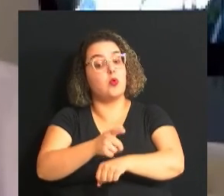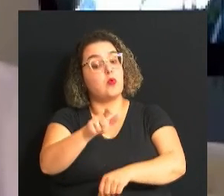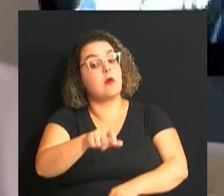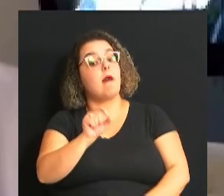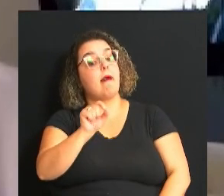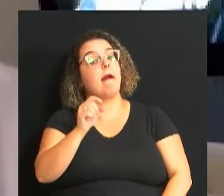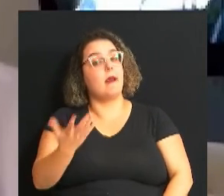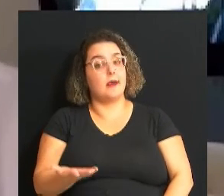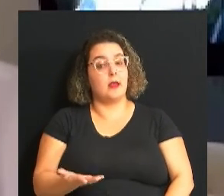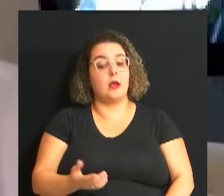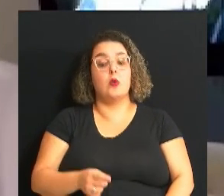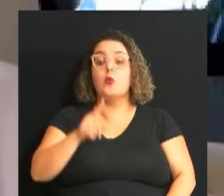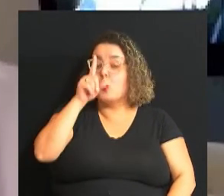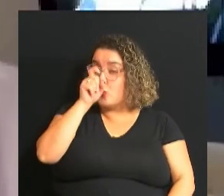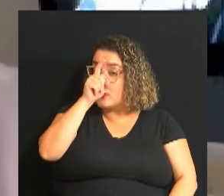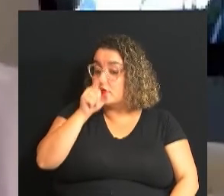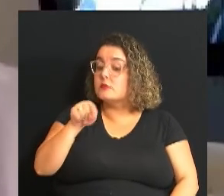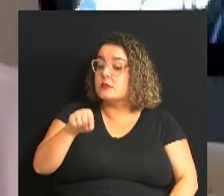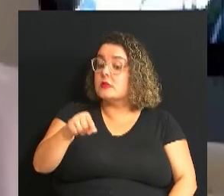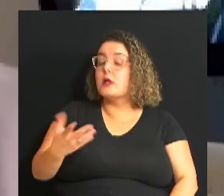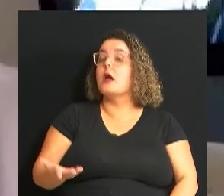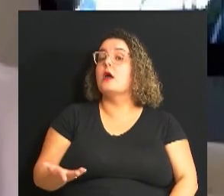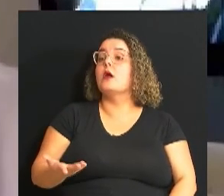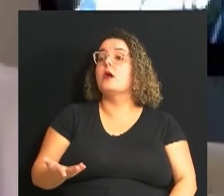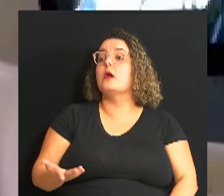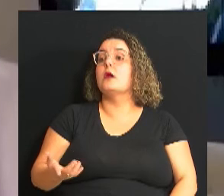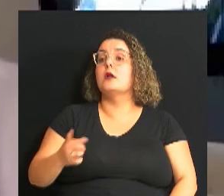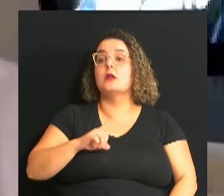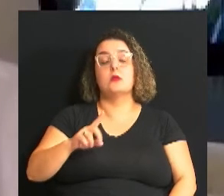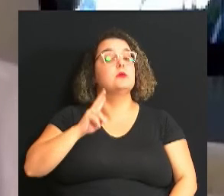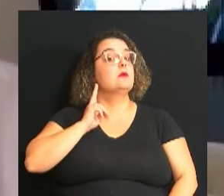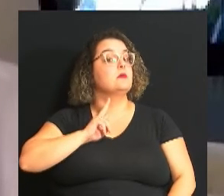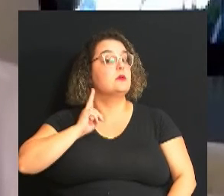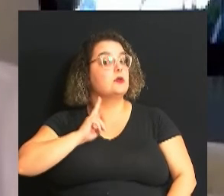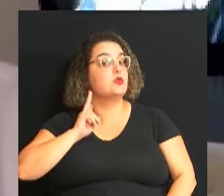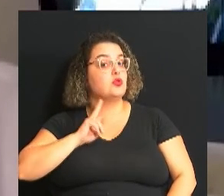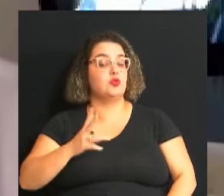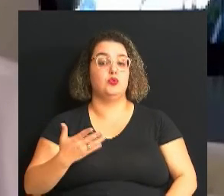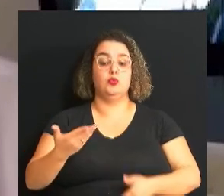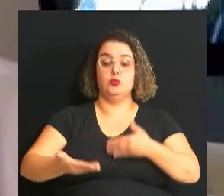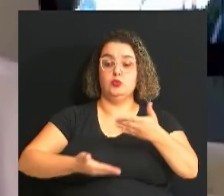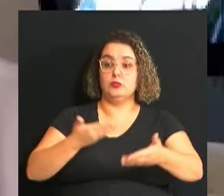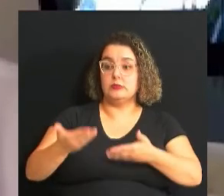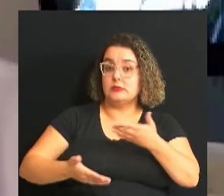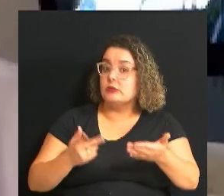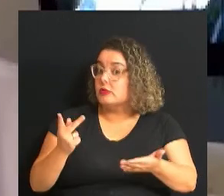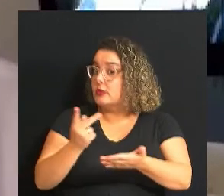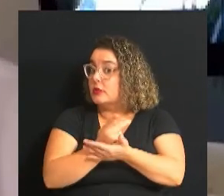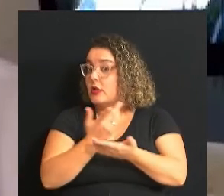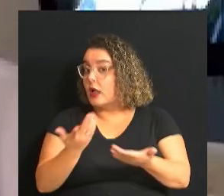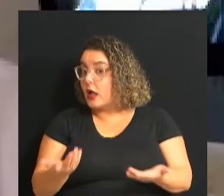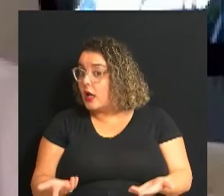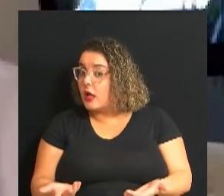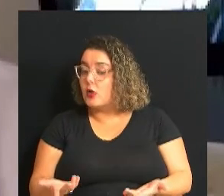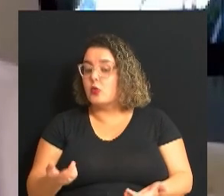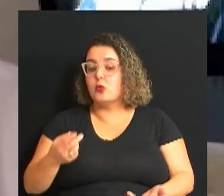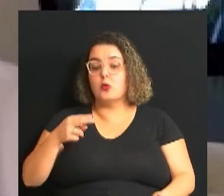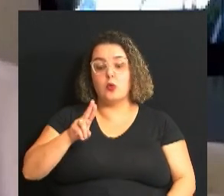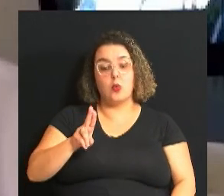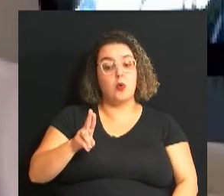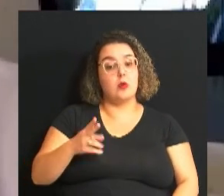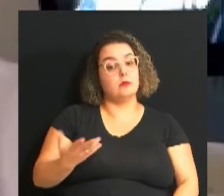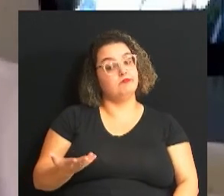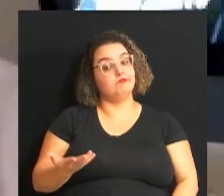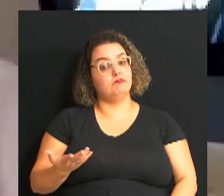em que você está, para você não ser vítima de, às vezes, um tratamento errado ou de recomendações que